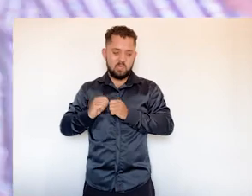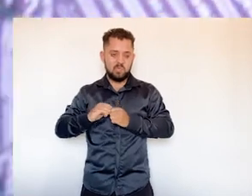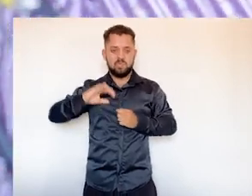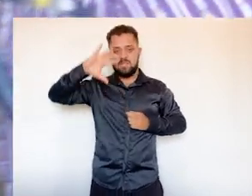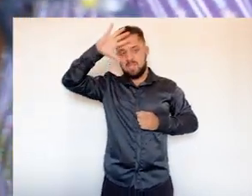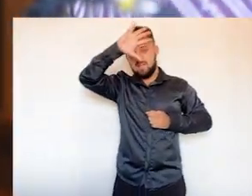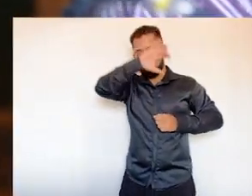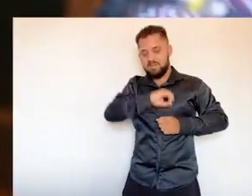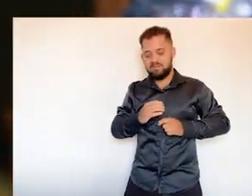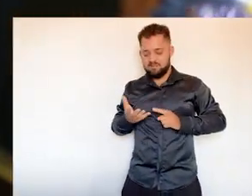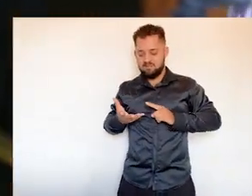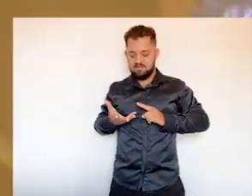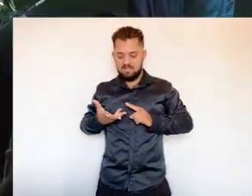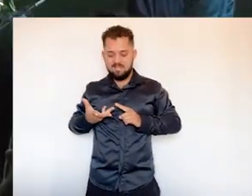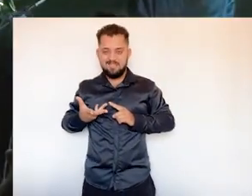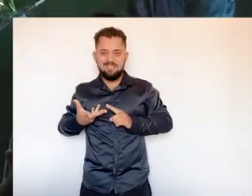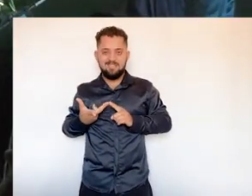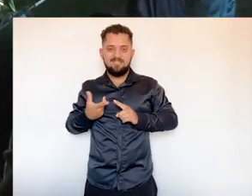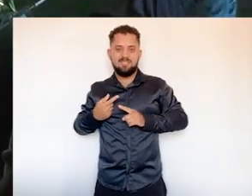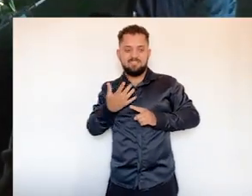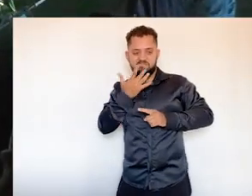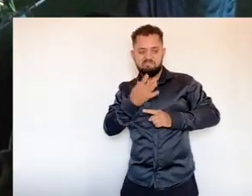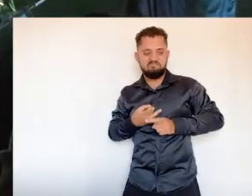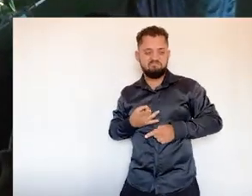magistério. Sai da minha aba.